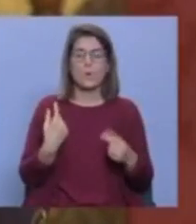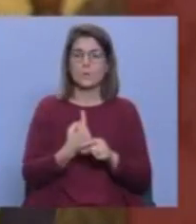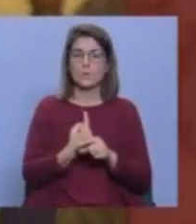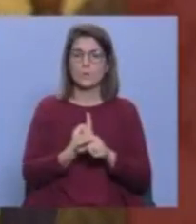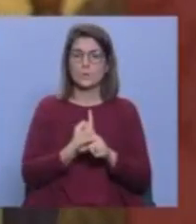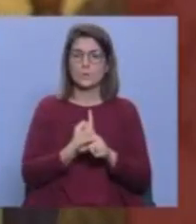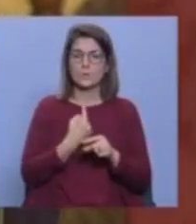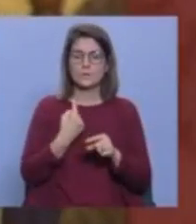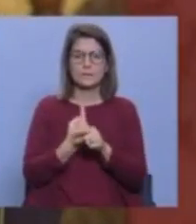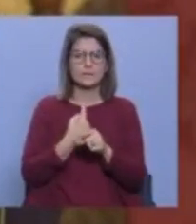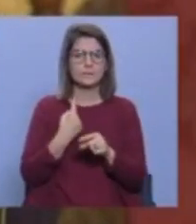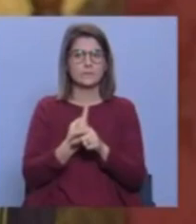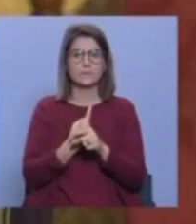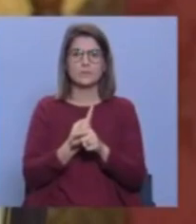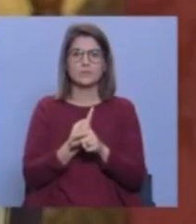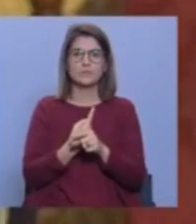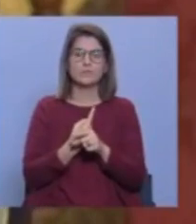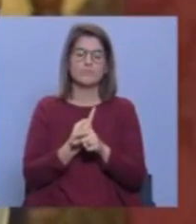que,